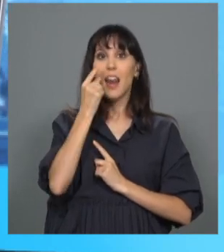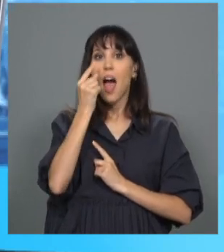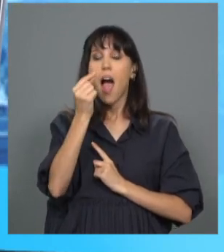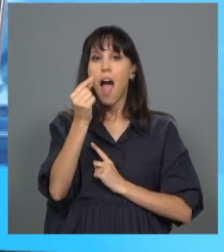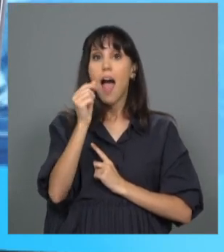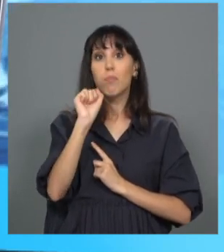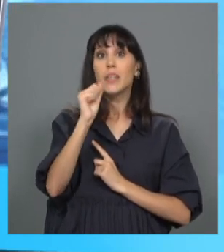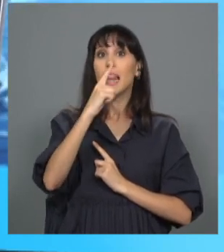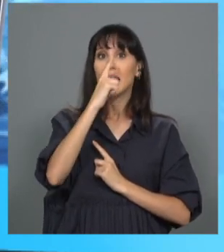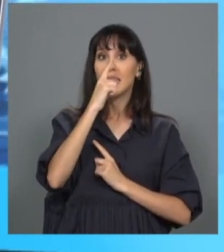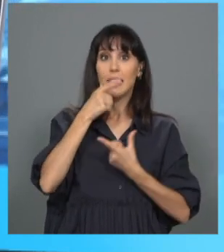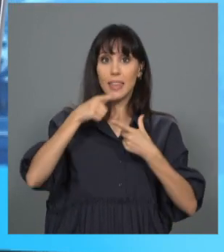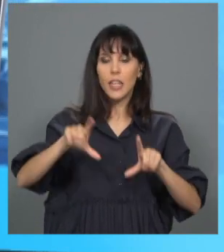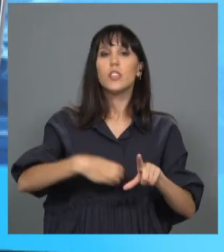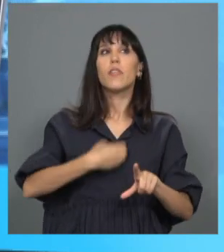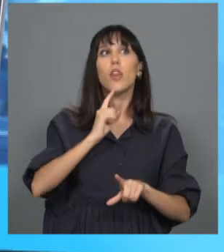educar, significa